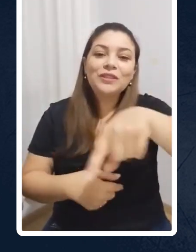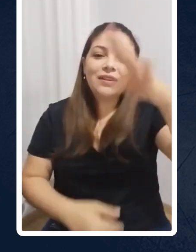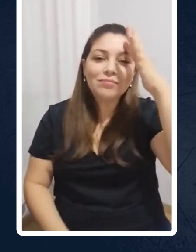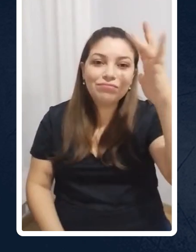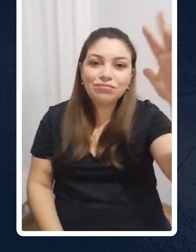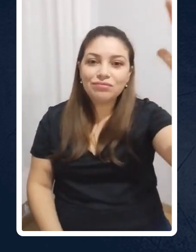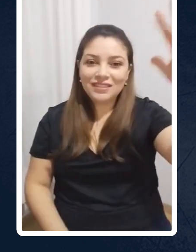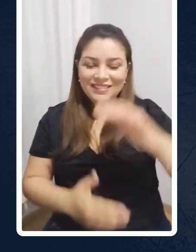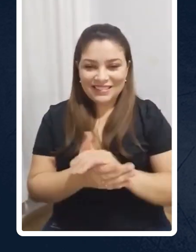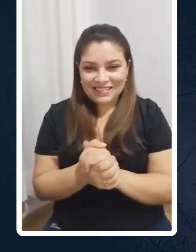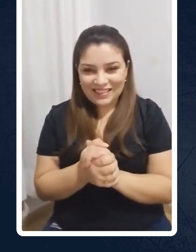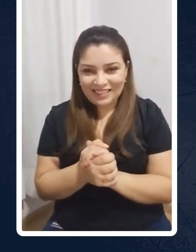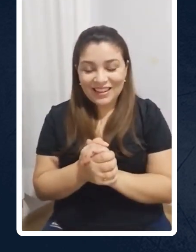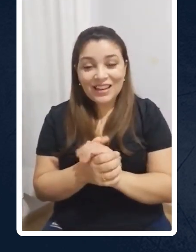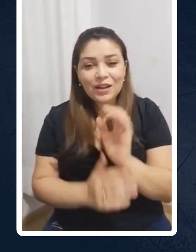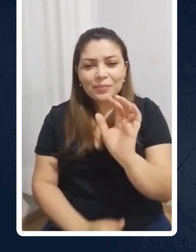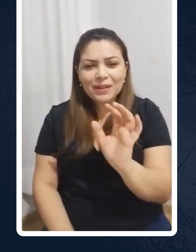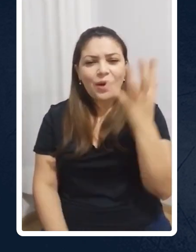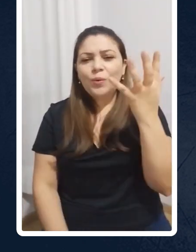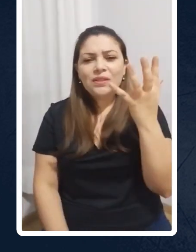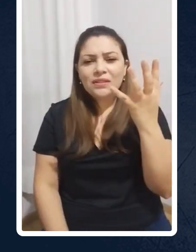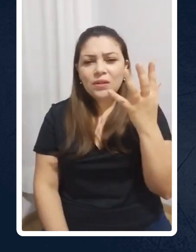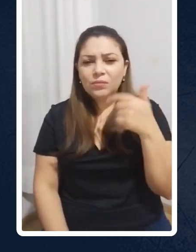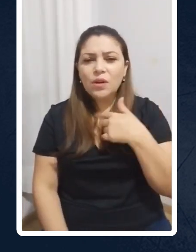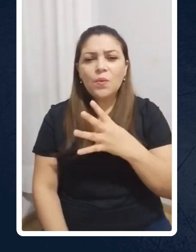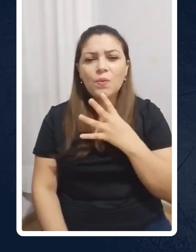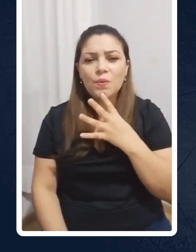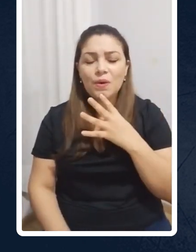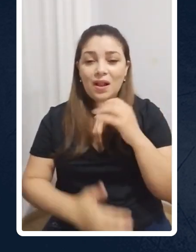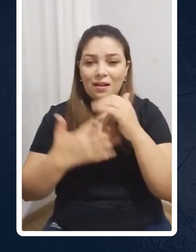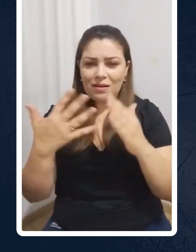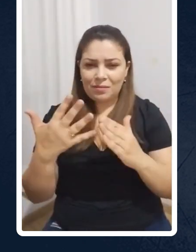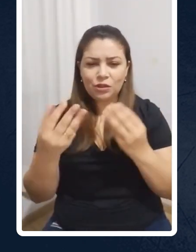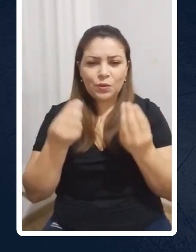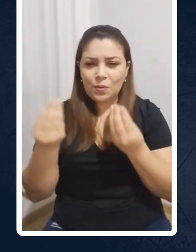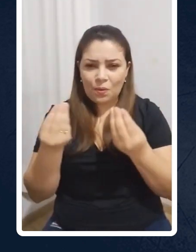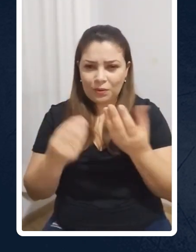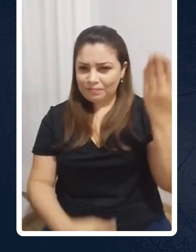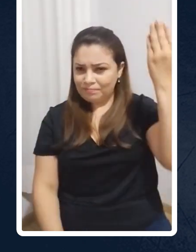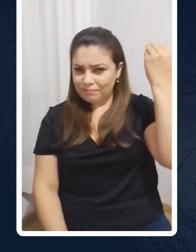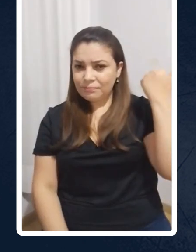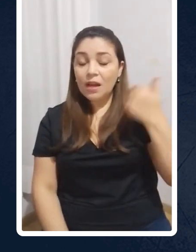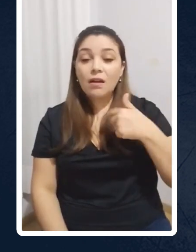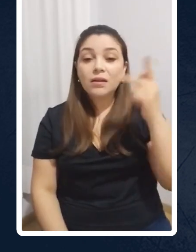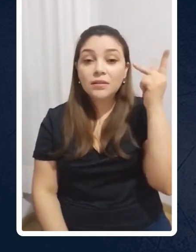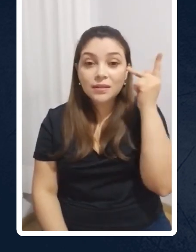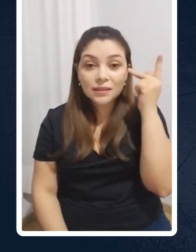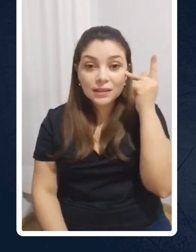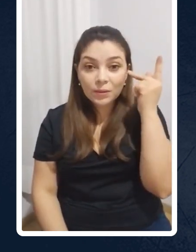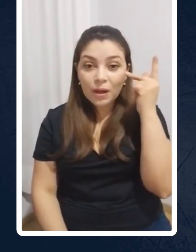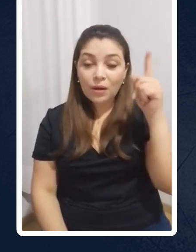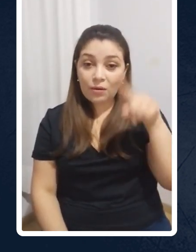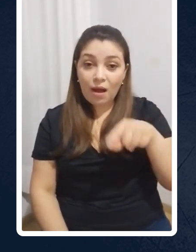Aconteceu assim, eu estava em São Paulo, no consultório de um especialista